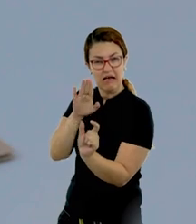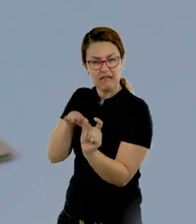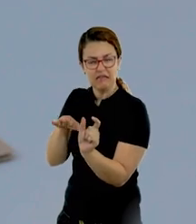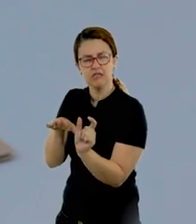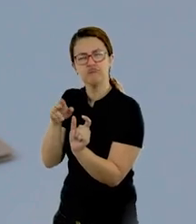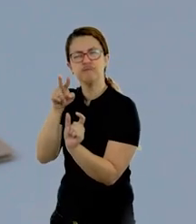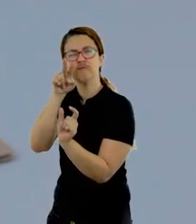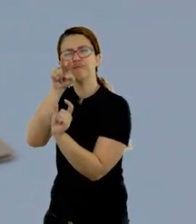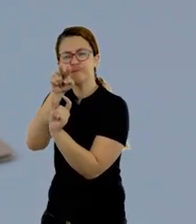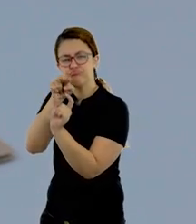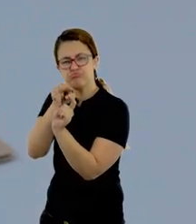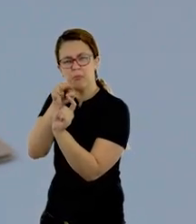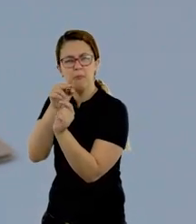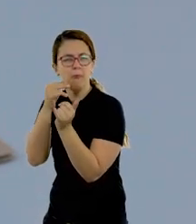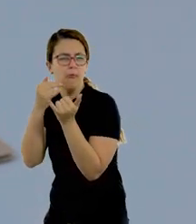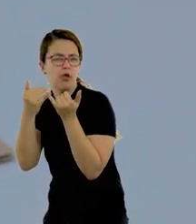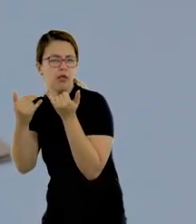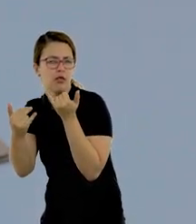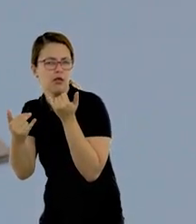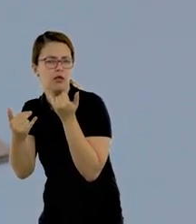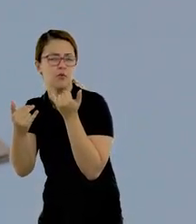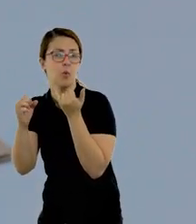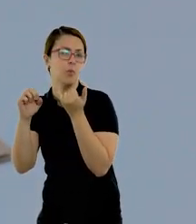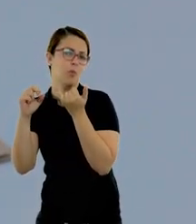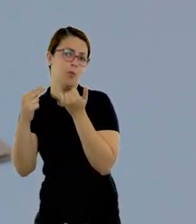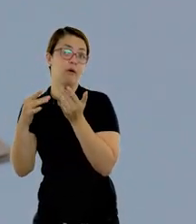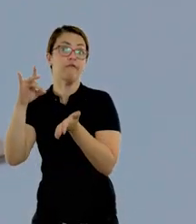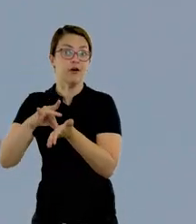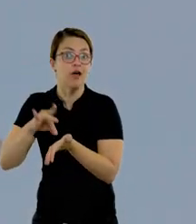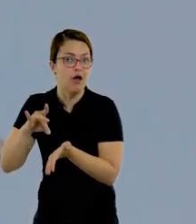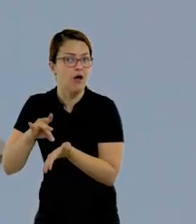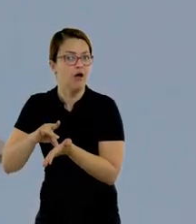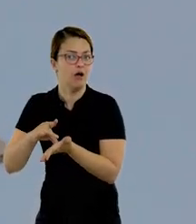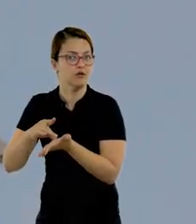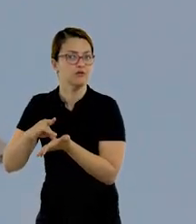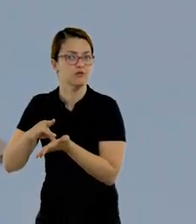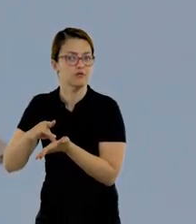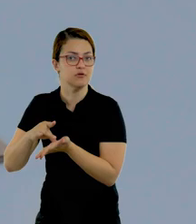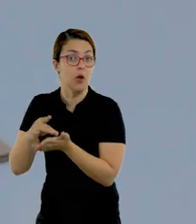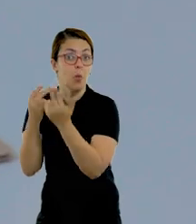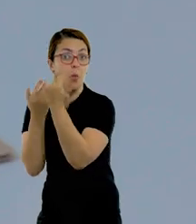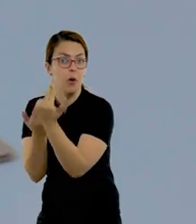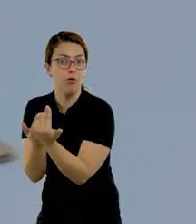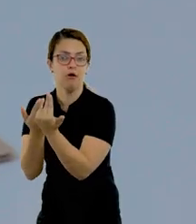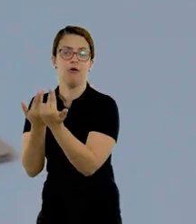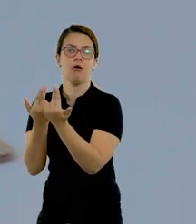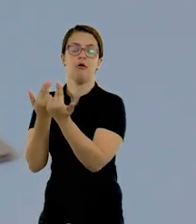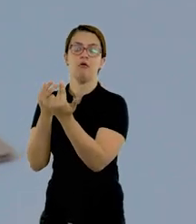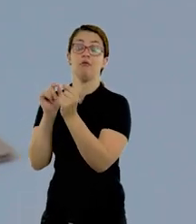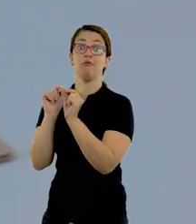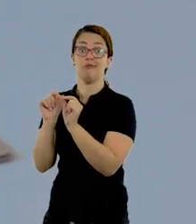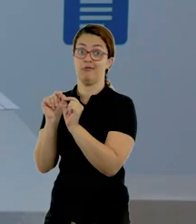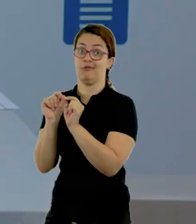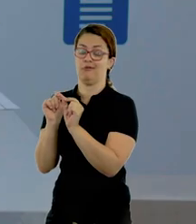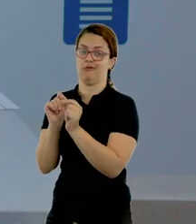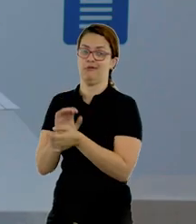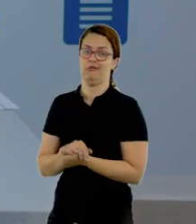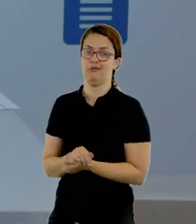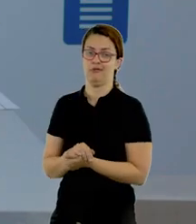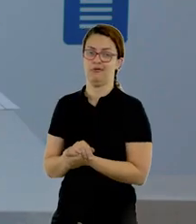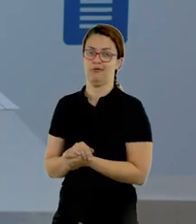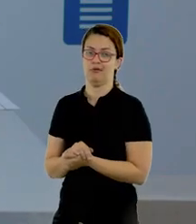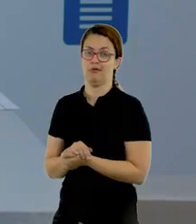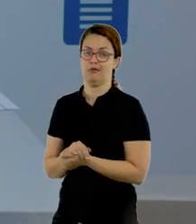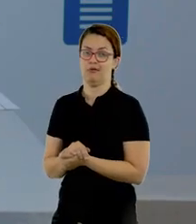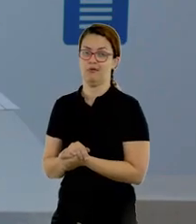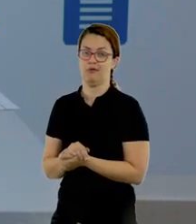criança achar que elas são parecidas ou que responder de uma forma afirmativa que elas são iguais, peça